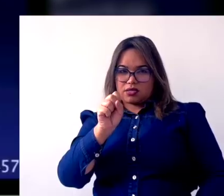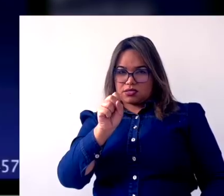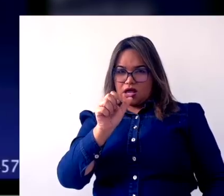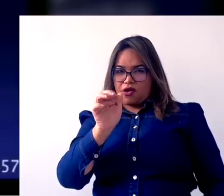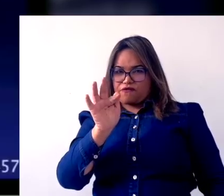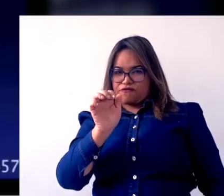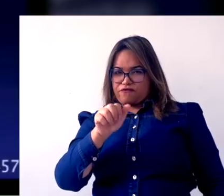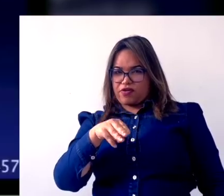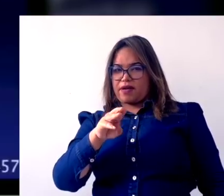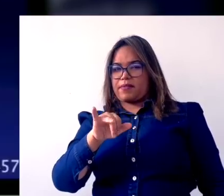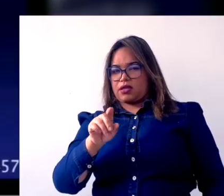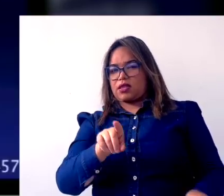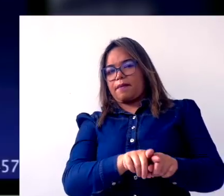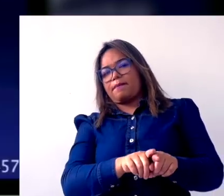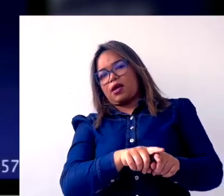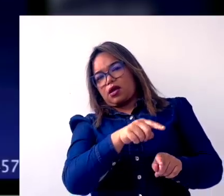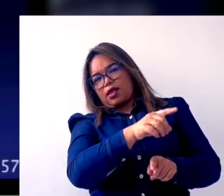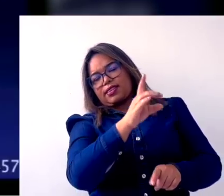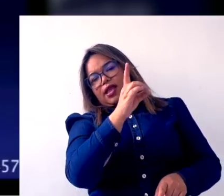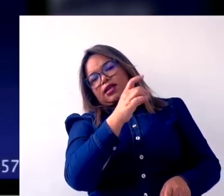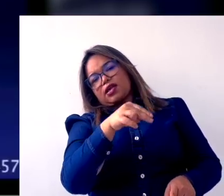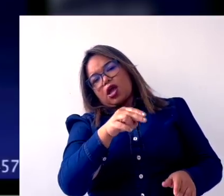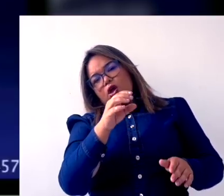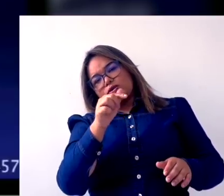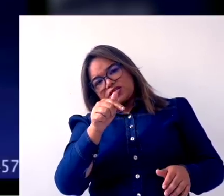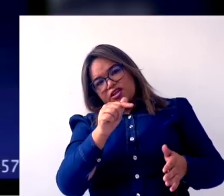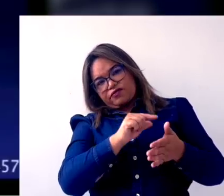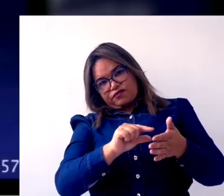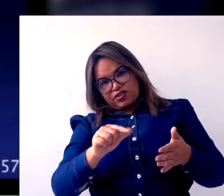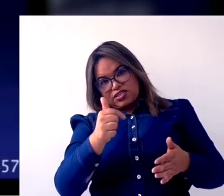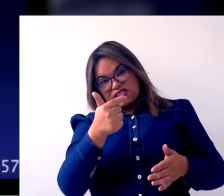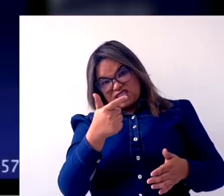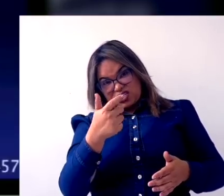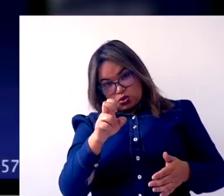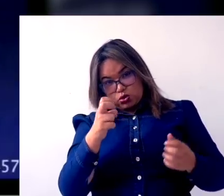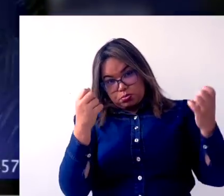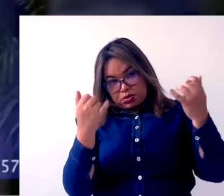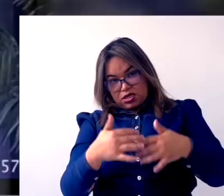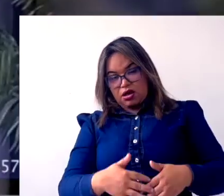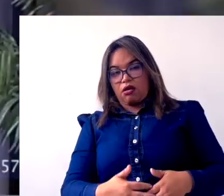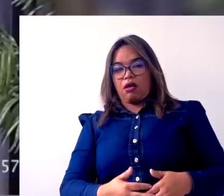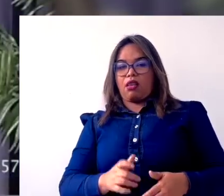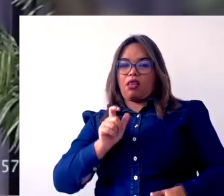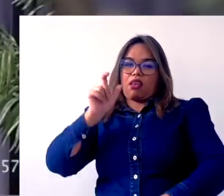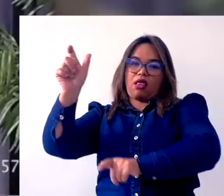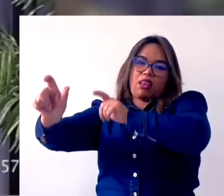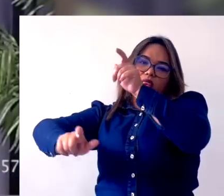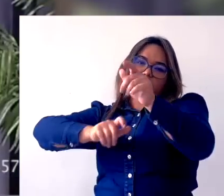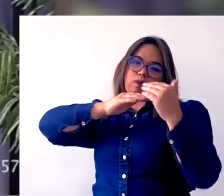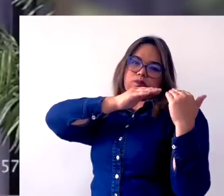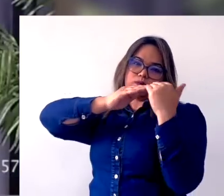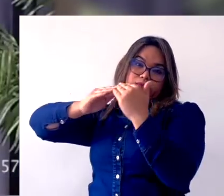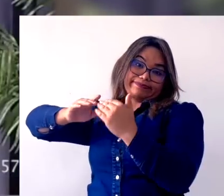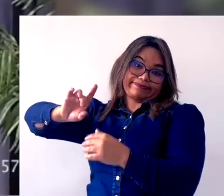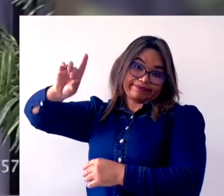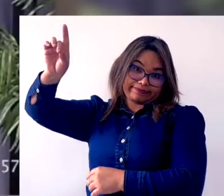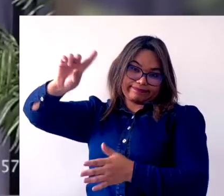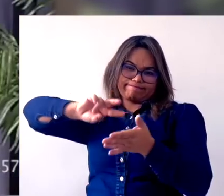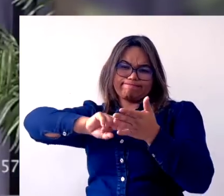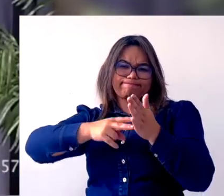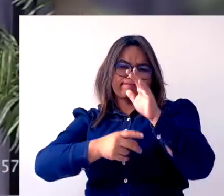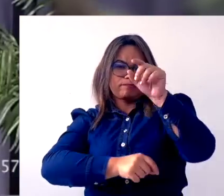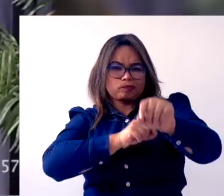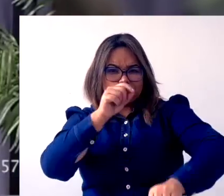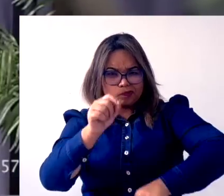Daniel 7:25 diz que ele falará grandes palavras contra o Altíssimo. O que significa falar grandes palavras contra o